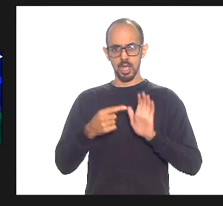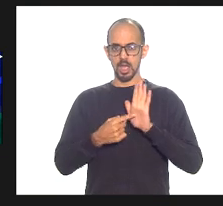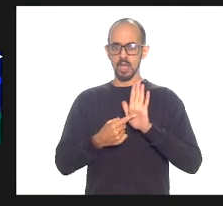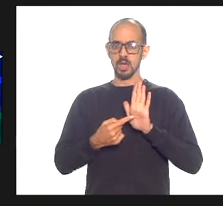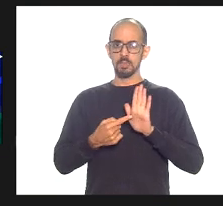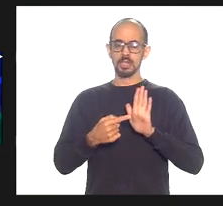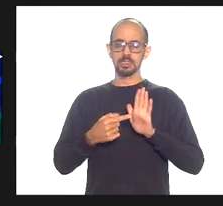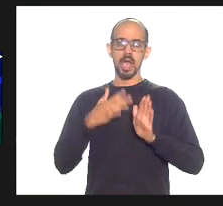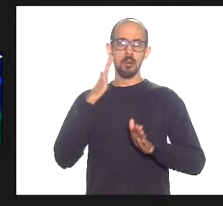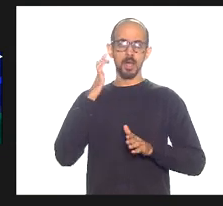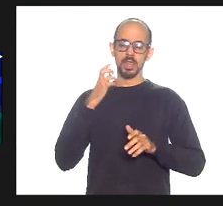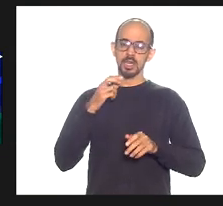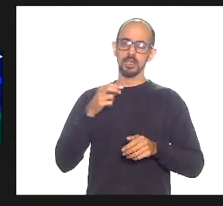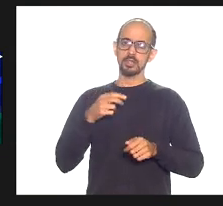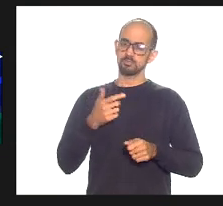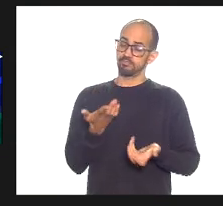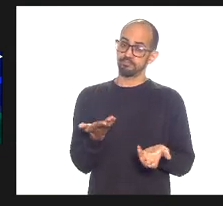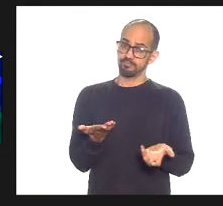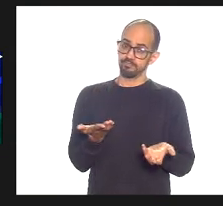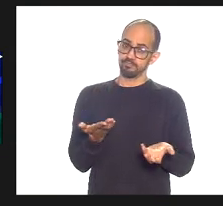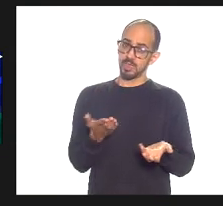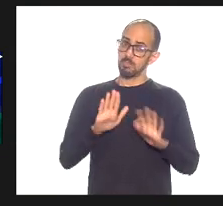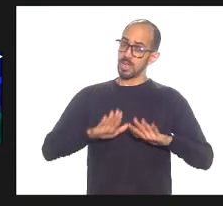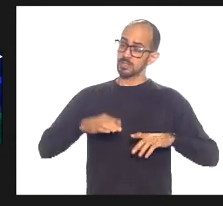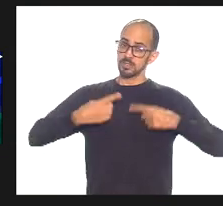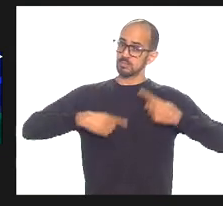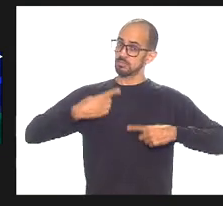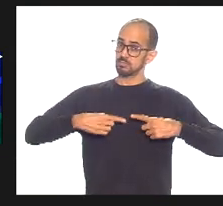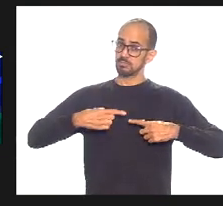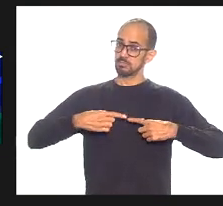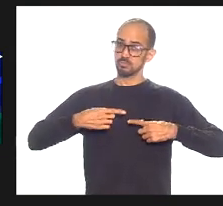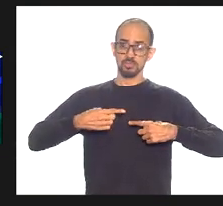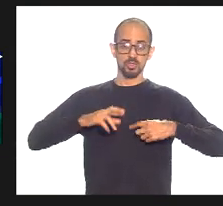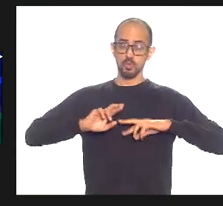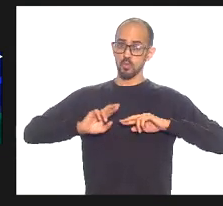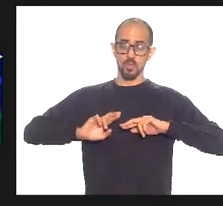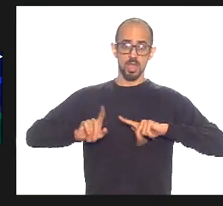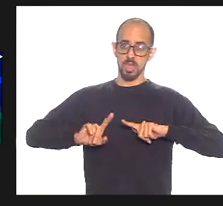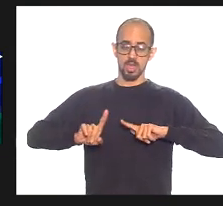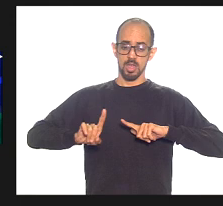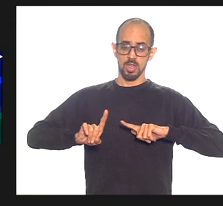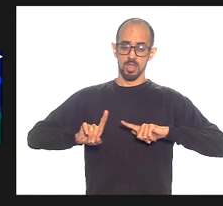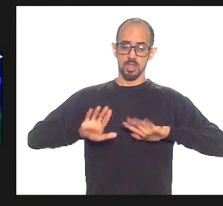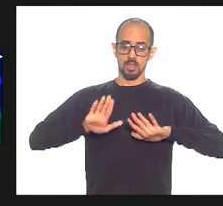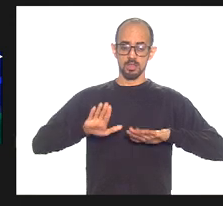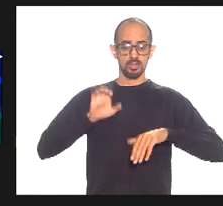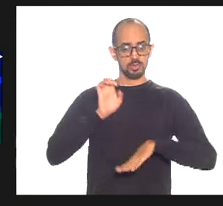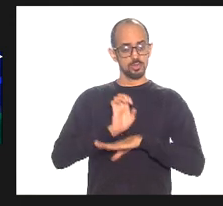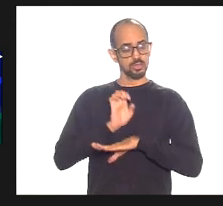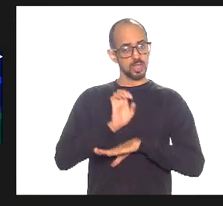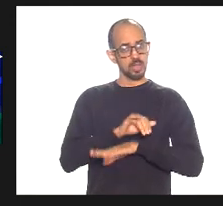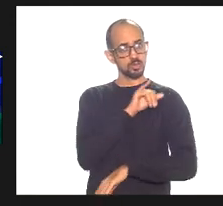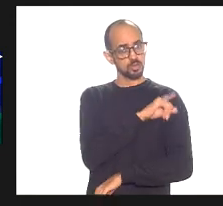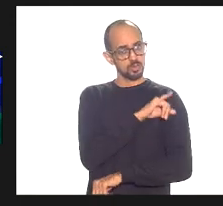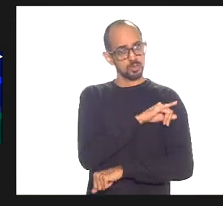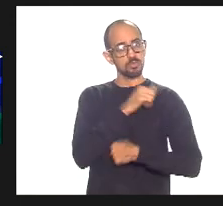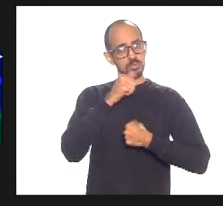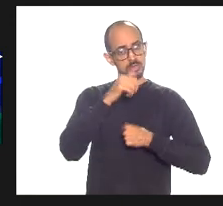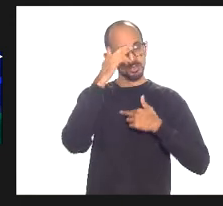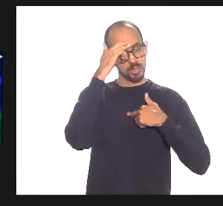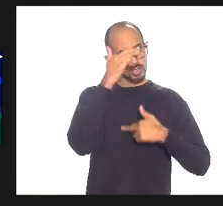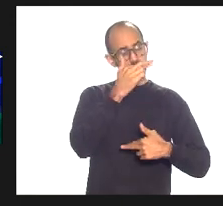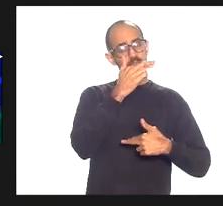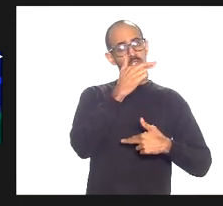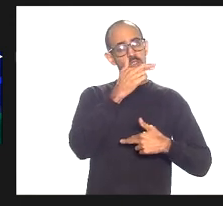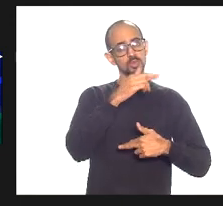era para você essa a disfunção tem que ser uma discussão de alto nível uma discussão pelo Estado do Rio de Janeiro e respeitar as